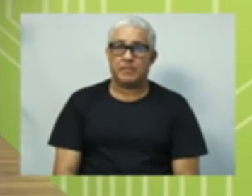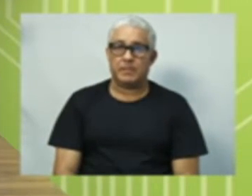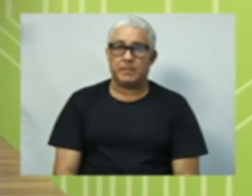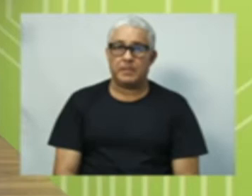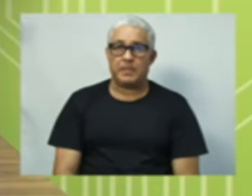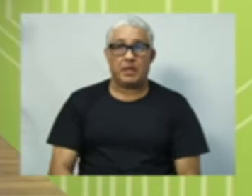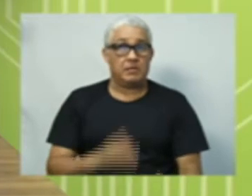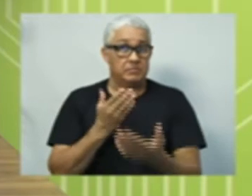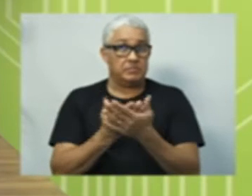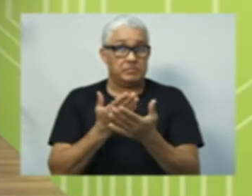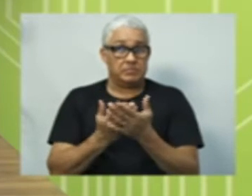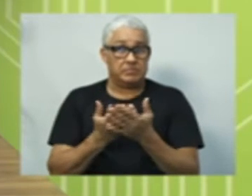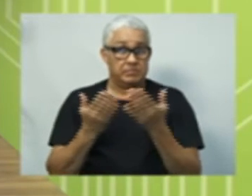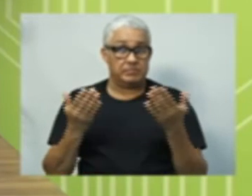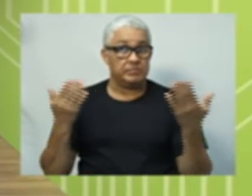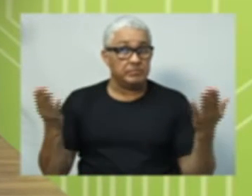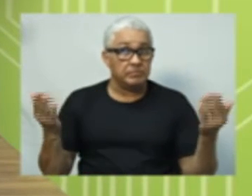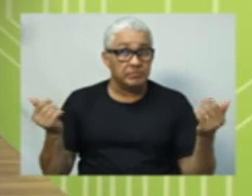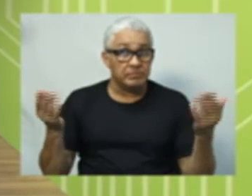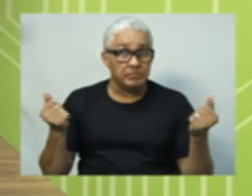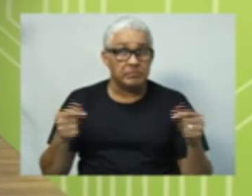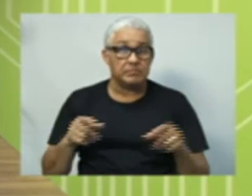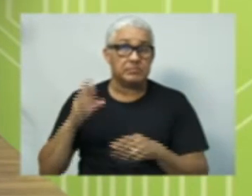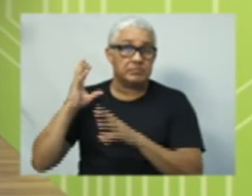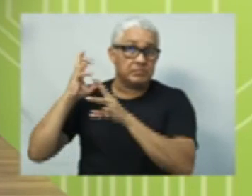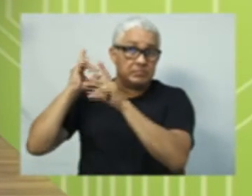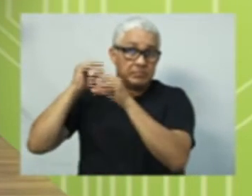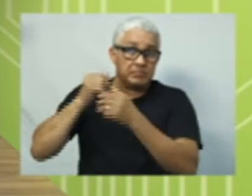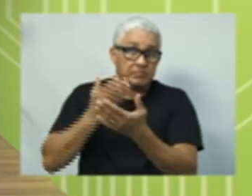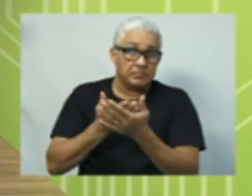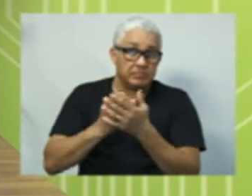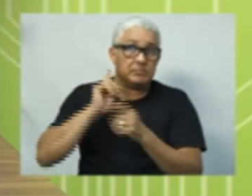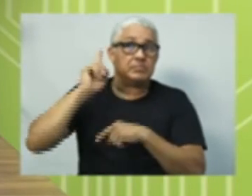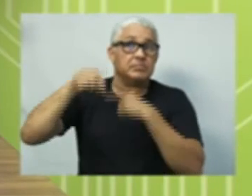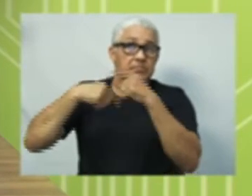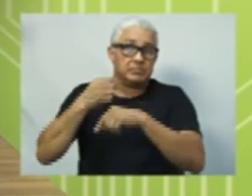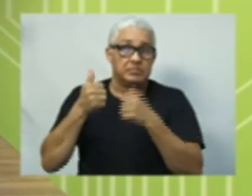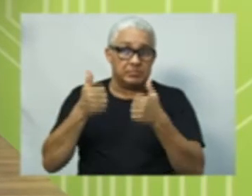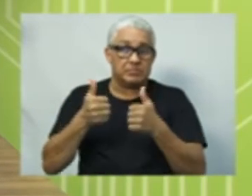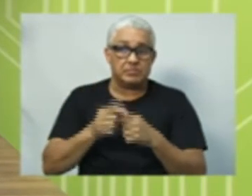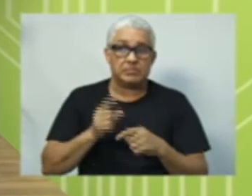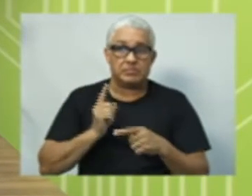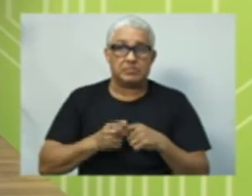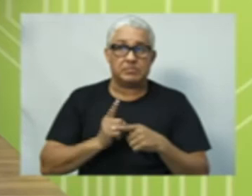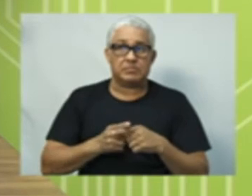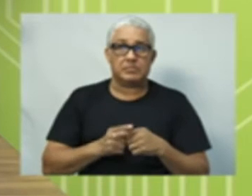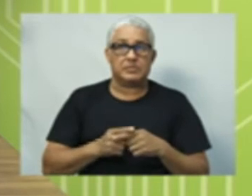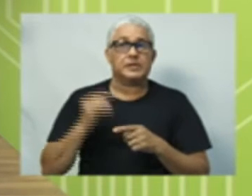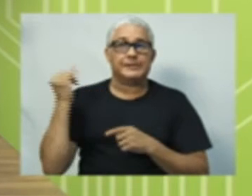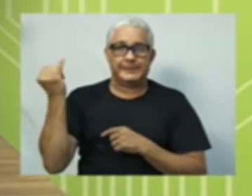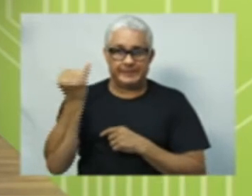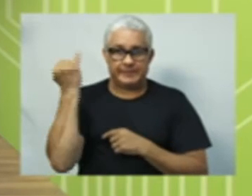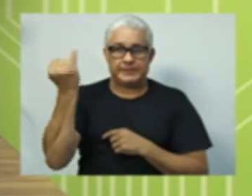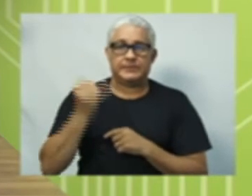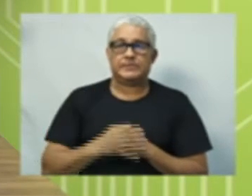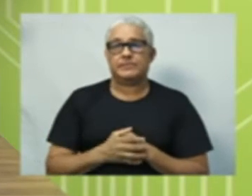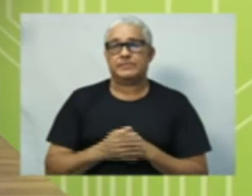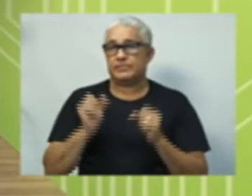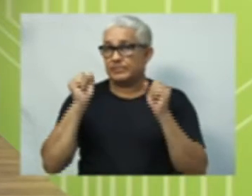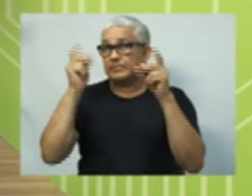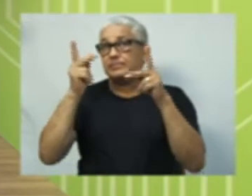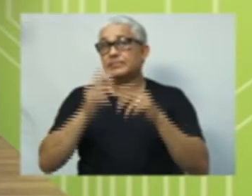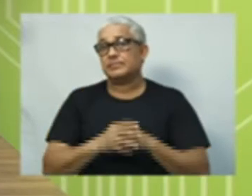vamos estudar, vamos rever essa aula, vamos passar depois, porque isso é muito importante, tá